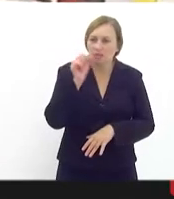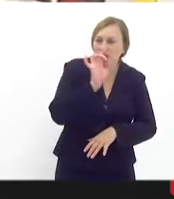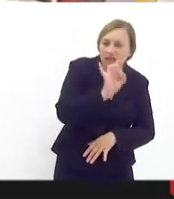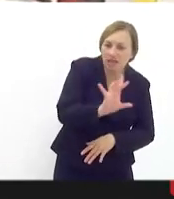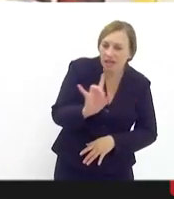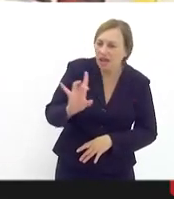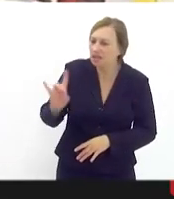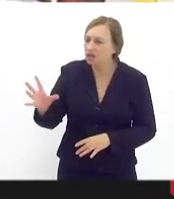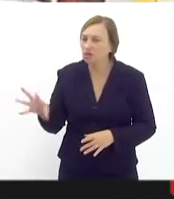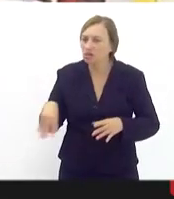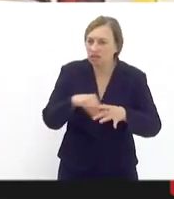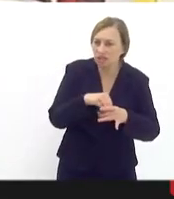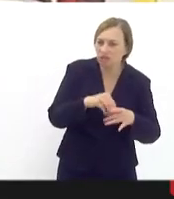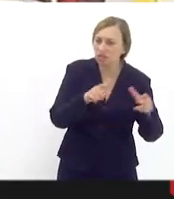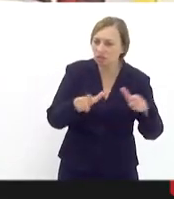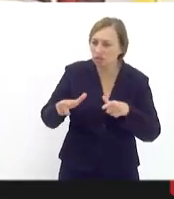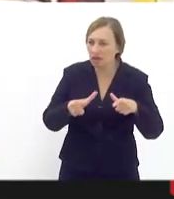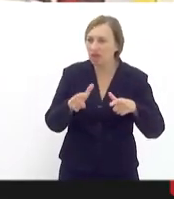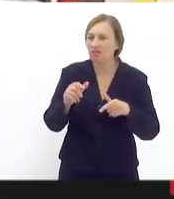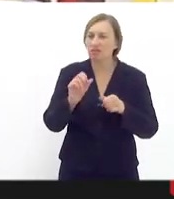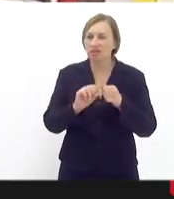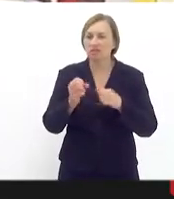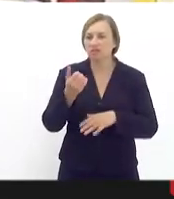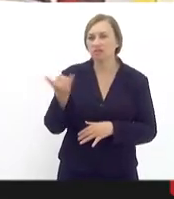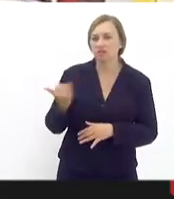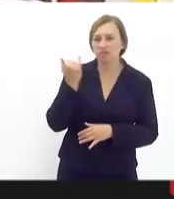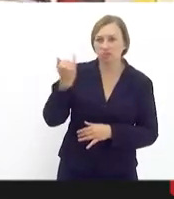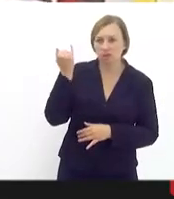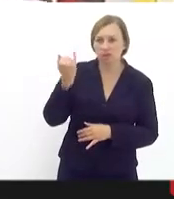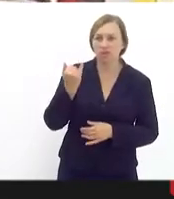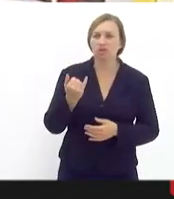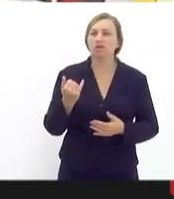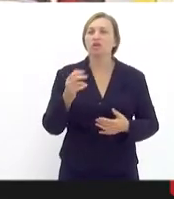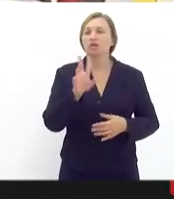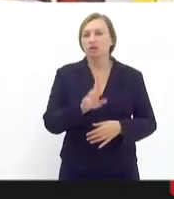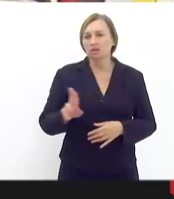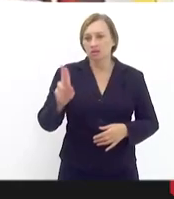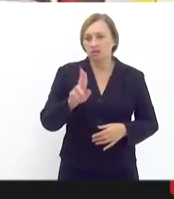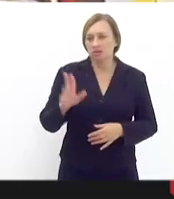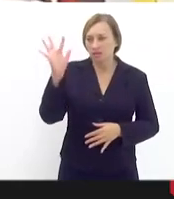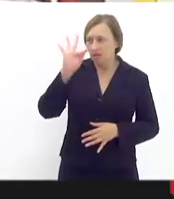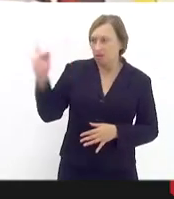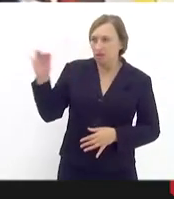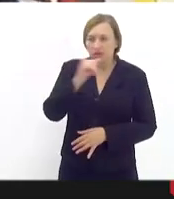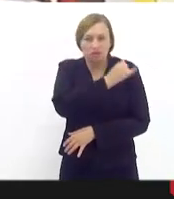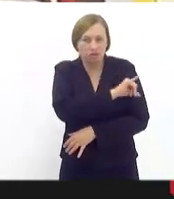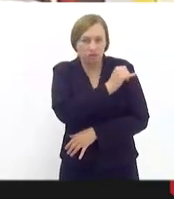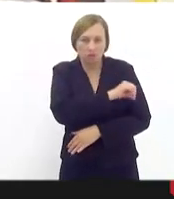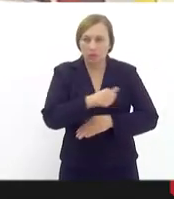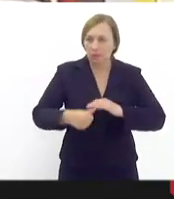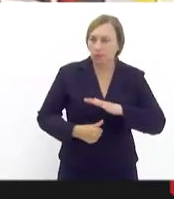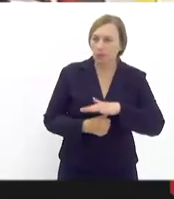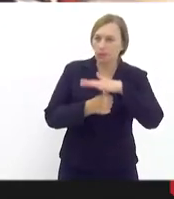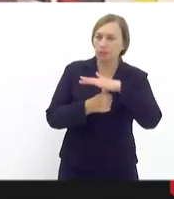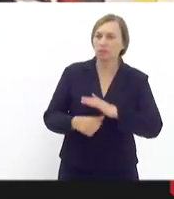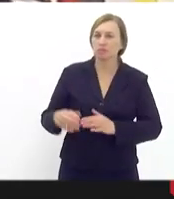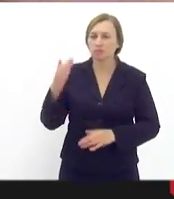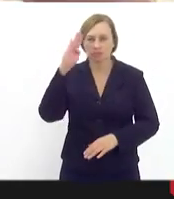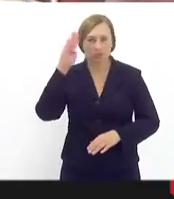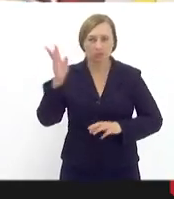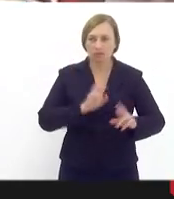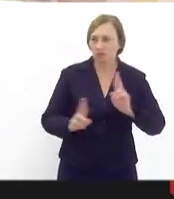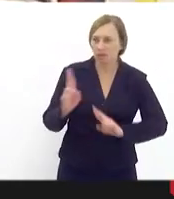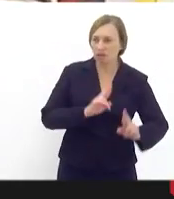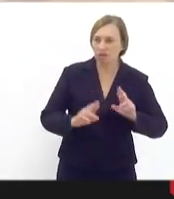dentro desses espaços, pode fazer, eu acho que é decisivo. Né? E aqui eu coloco a Universidade Federal do Rio de Janeiro, a Pró-Reitoria de Extensão, principalmente em relação a